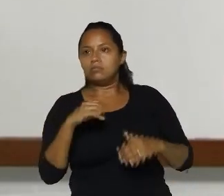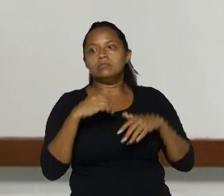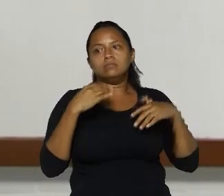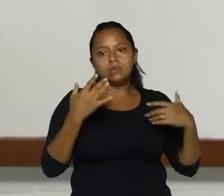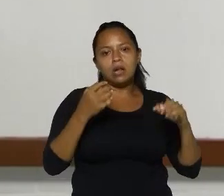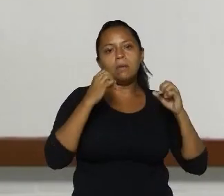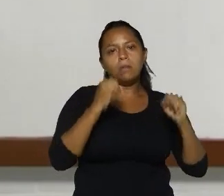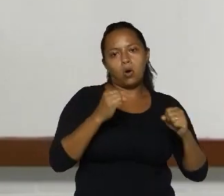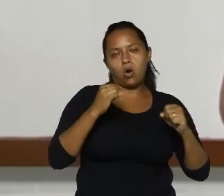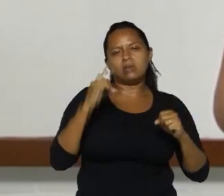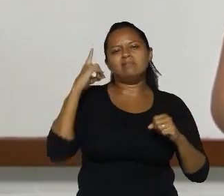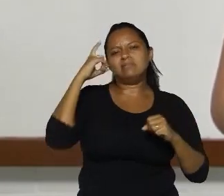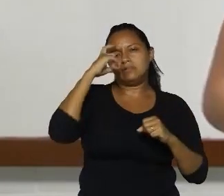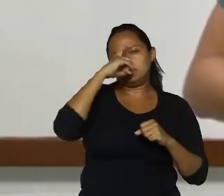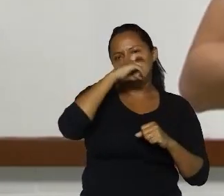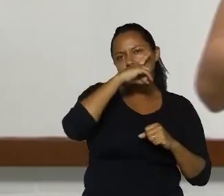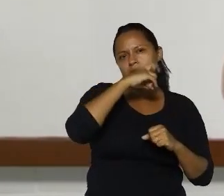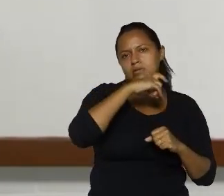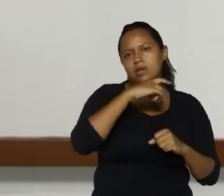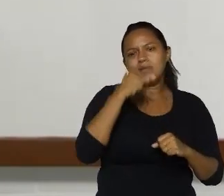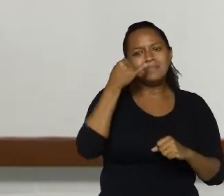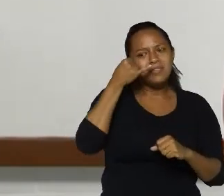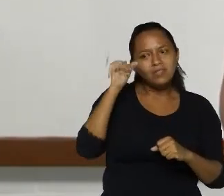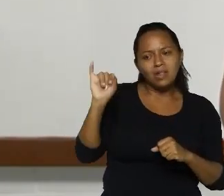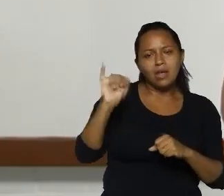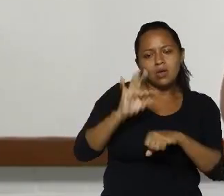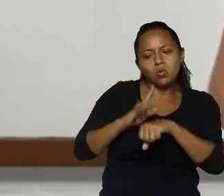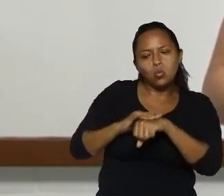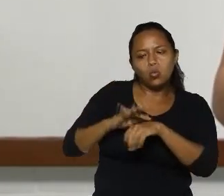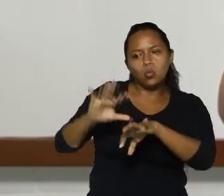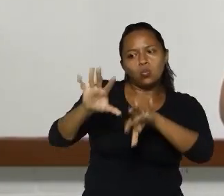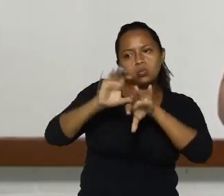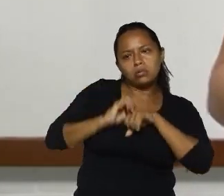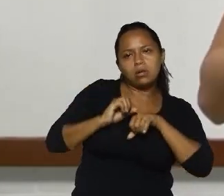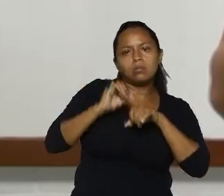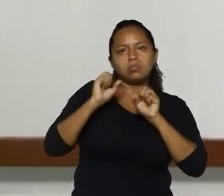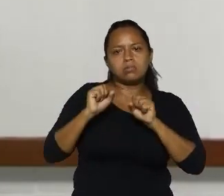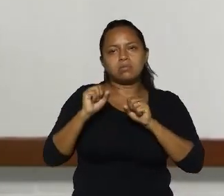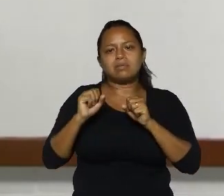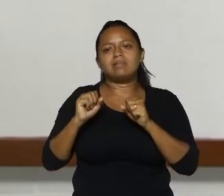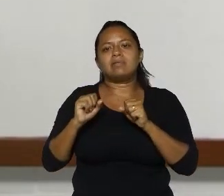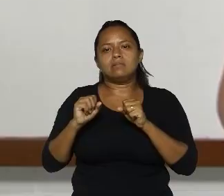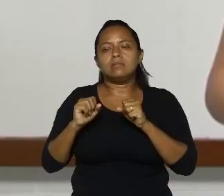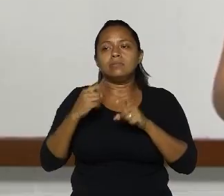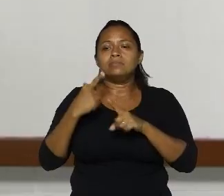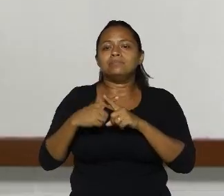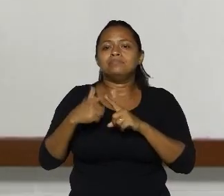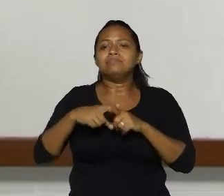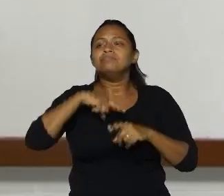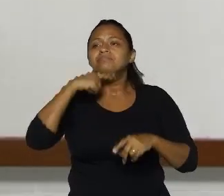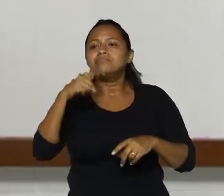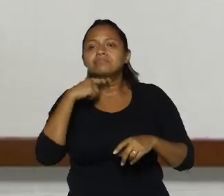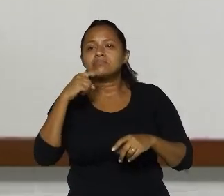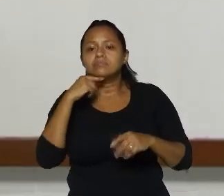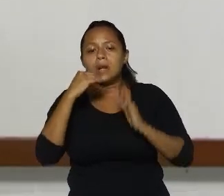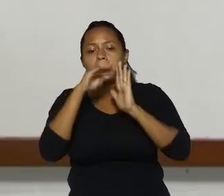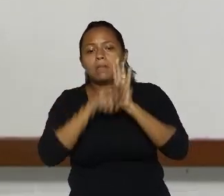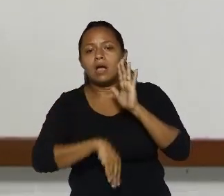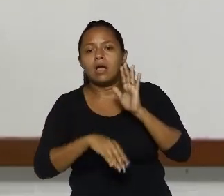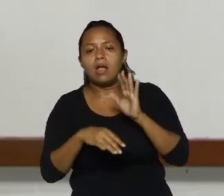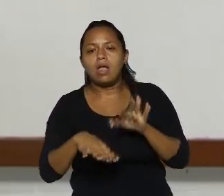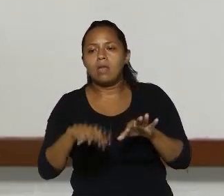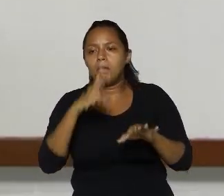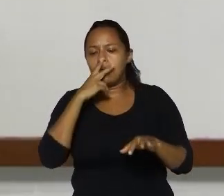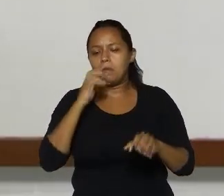ela pode ter dificuldade no combate às infecções. Ela pode estar mais susceptível a apresentar,